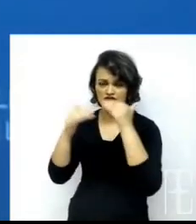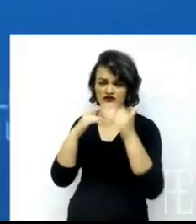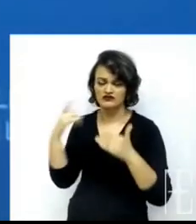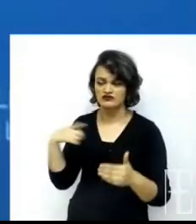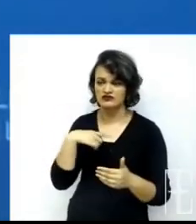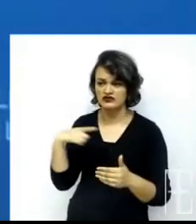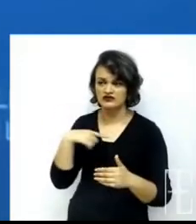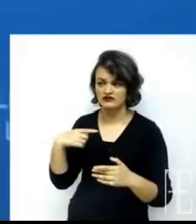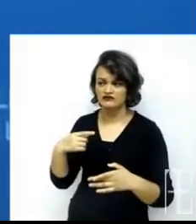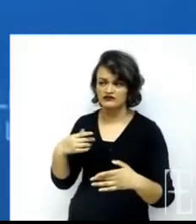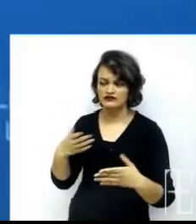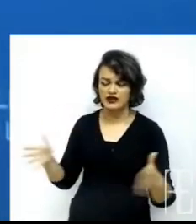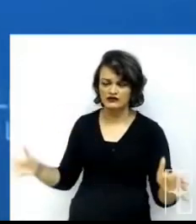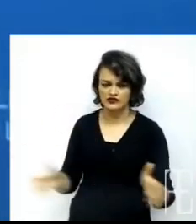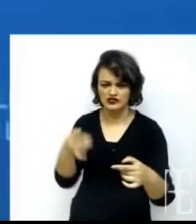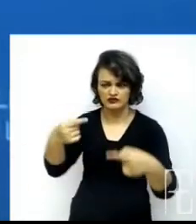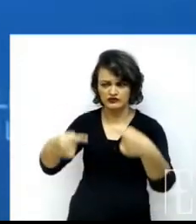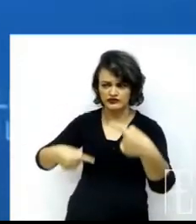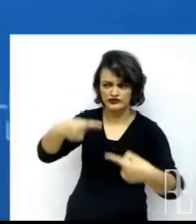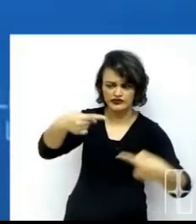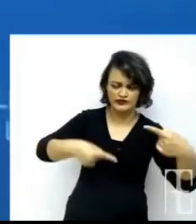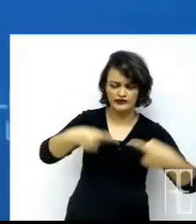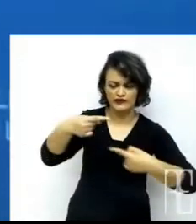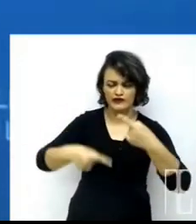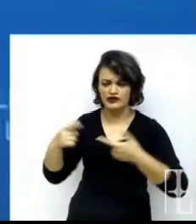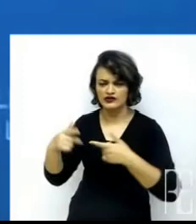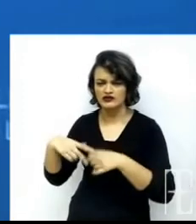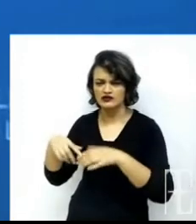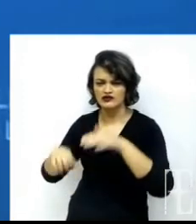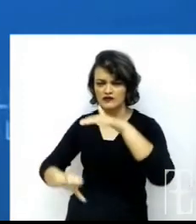concorrência nos mercados móveis.